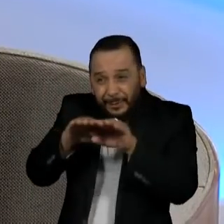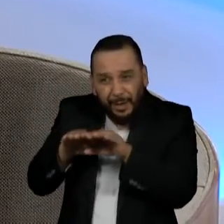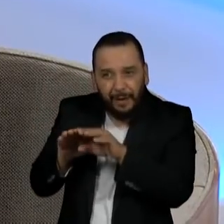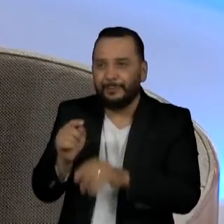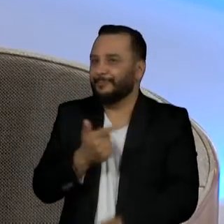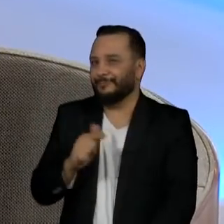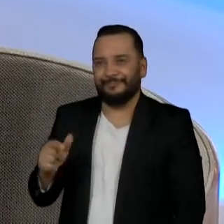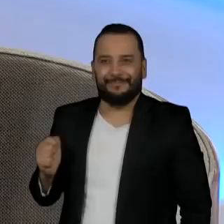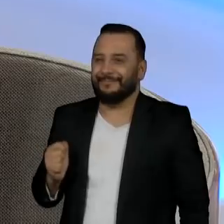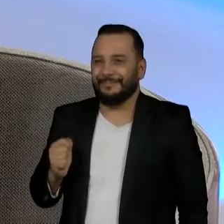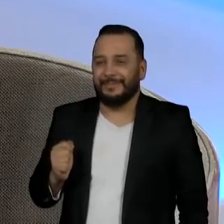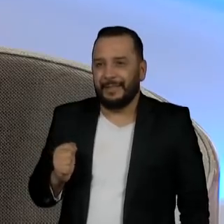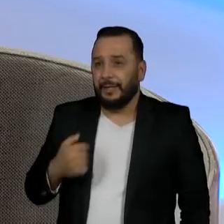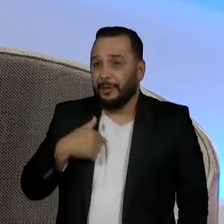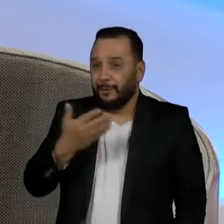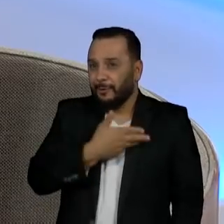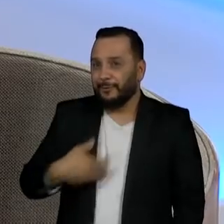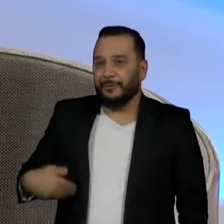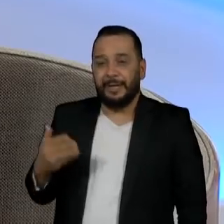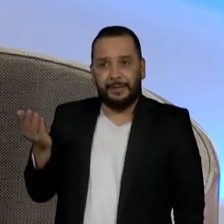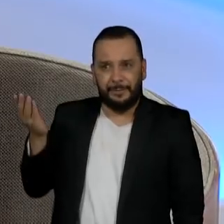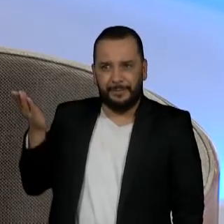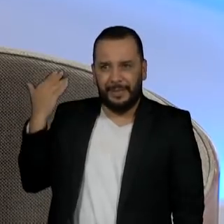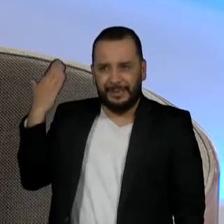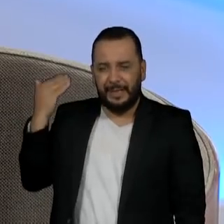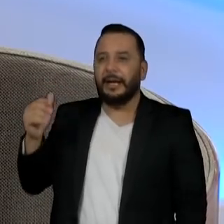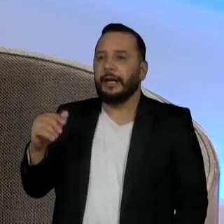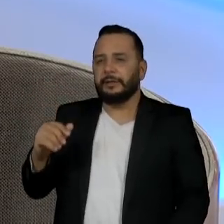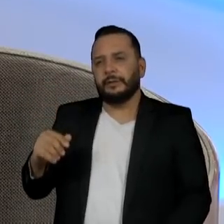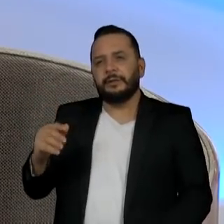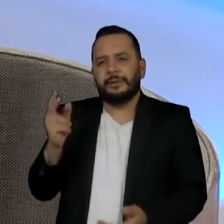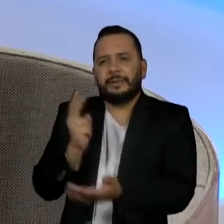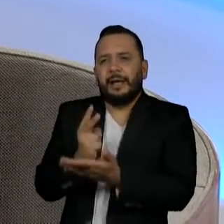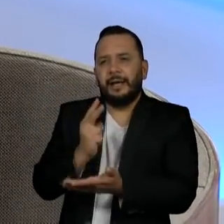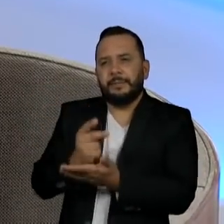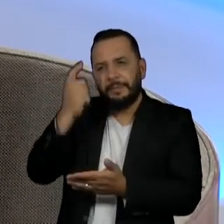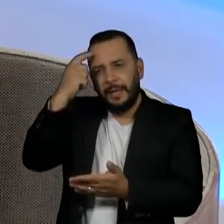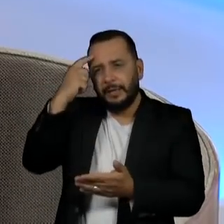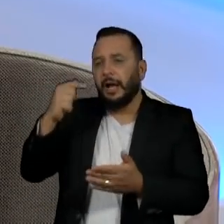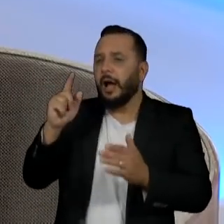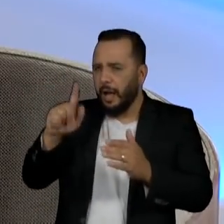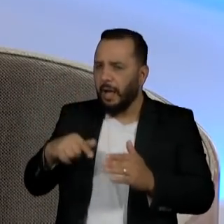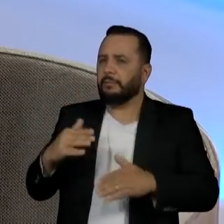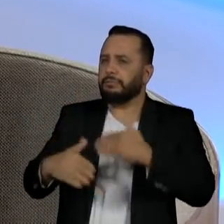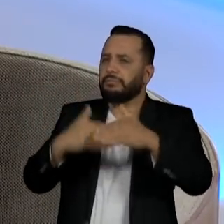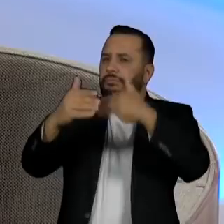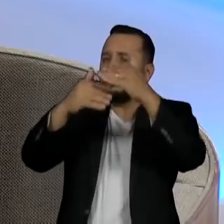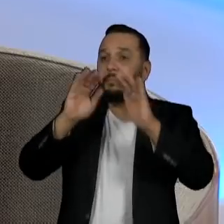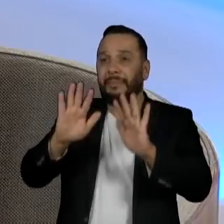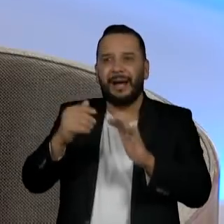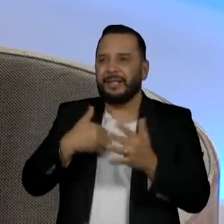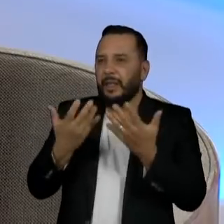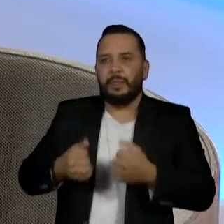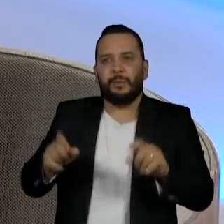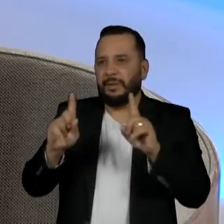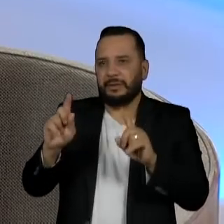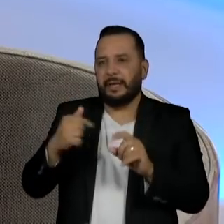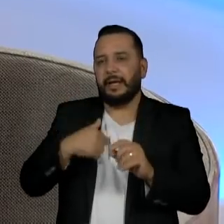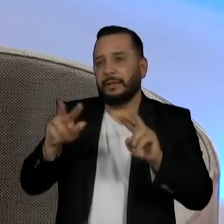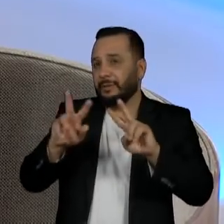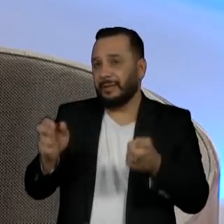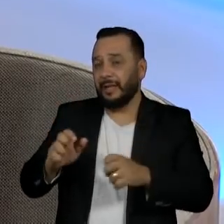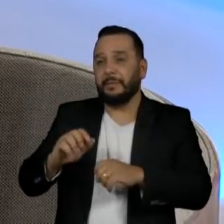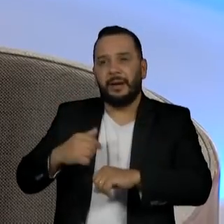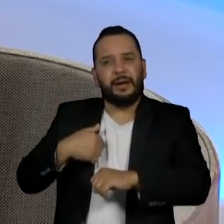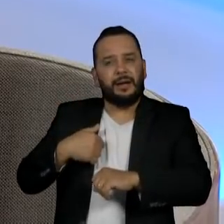Mesmo os governos mais progressistas nunca abraçaram, por exemplo, a questão racial, e eu não me refiro só, sobretudo,